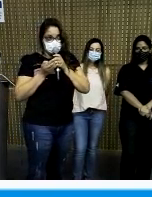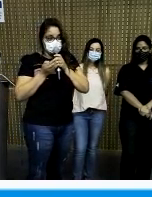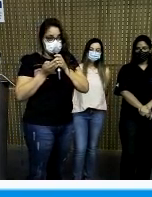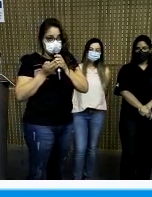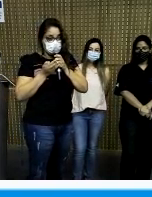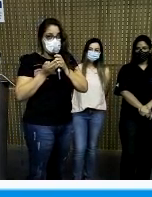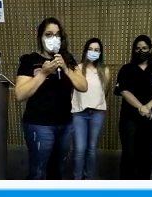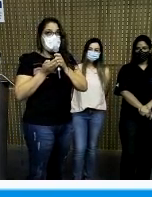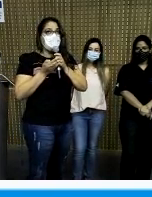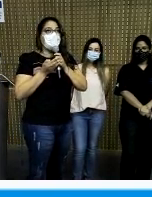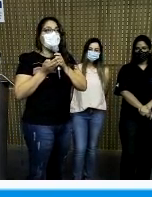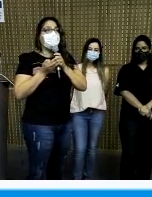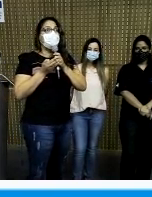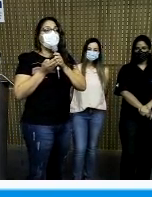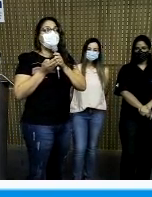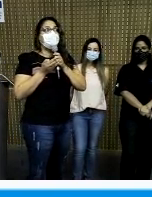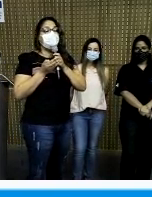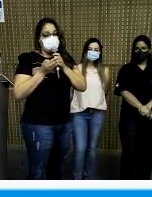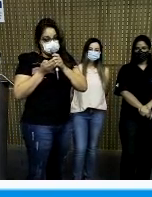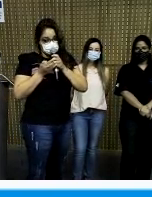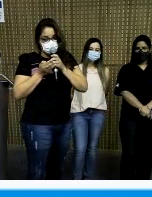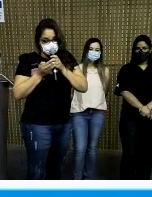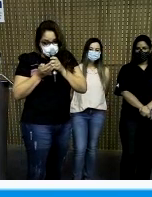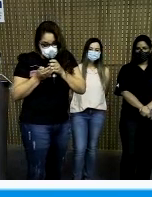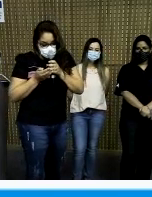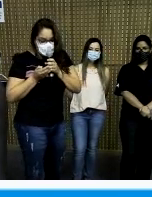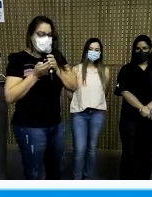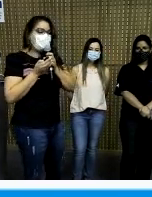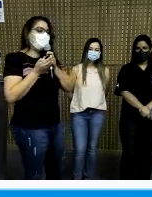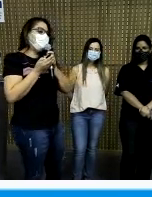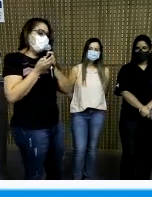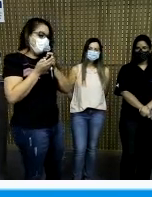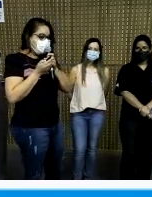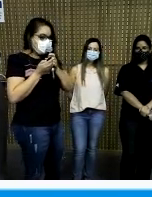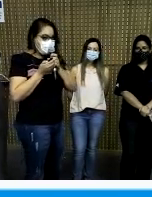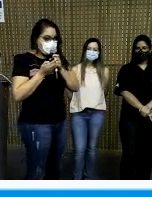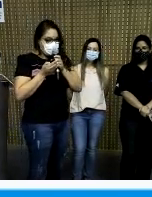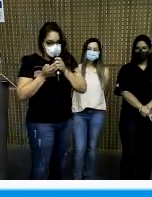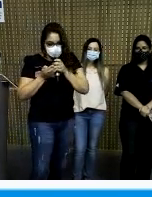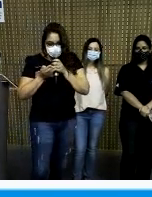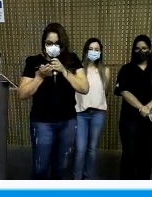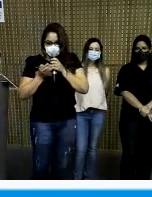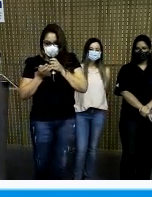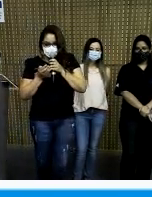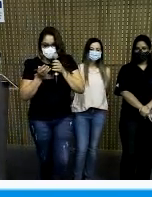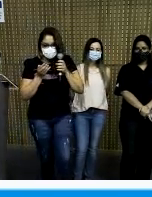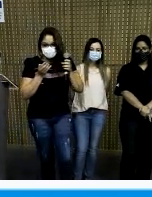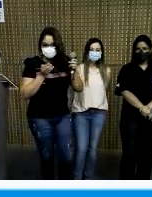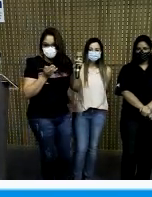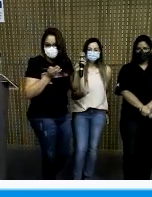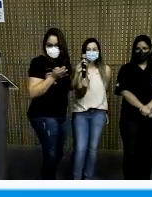observou em registro que não existe registro. Então, a Lana queria fazer um comentário sobre